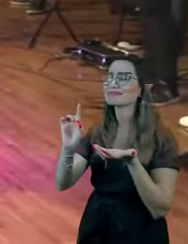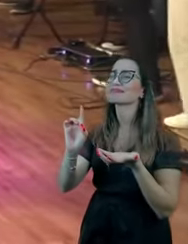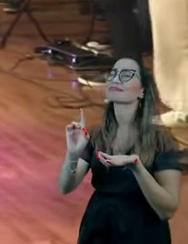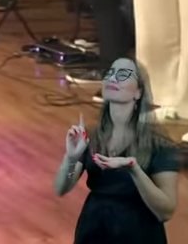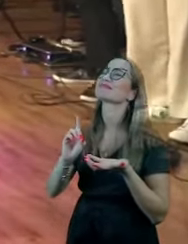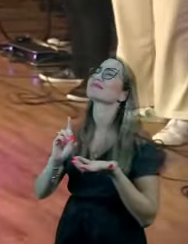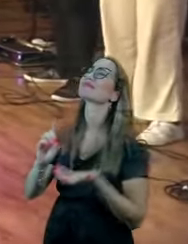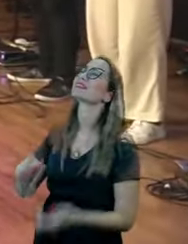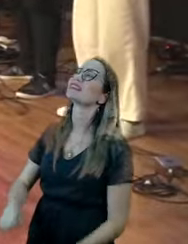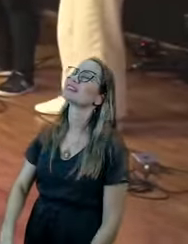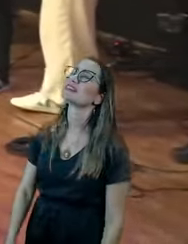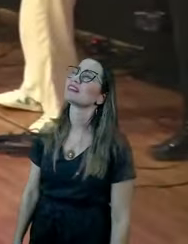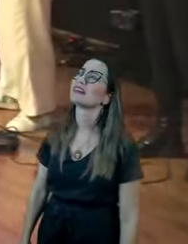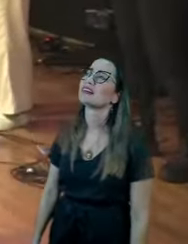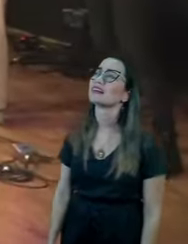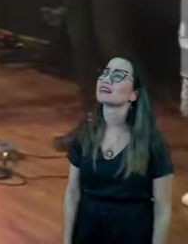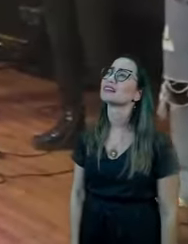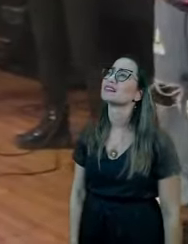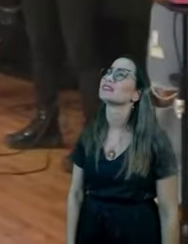Confessa.